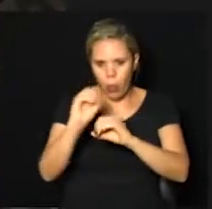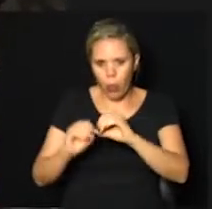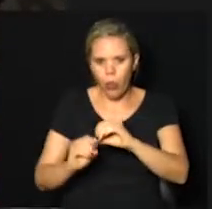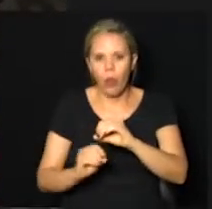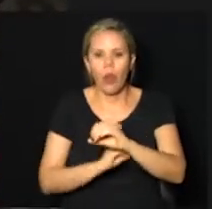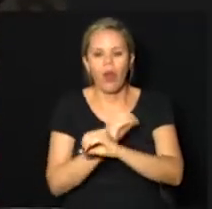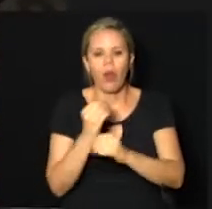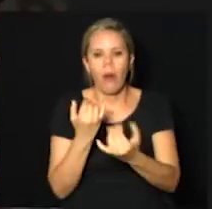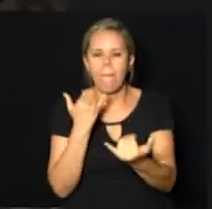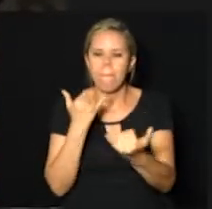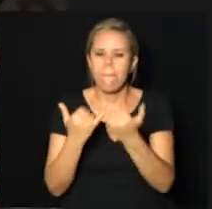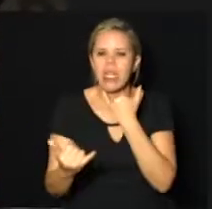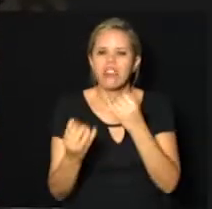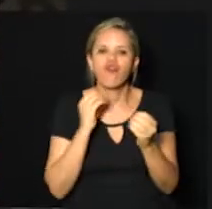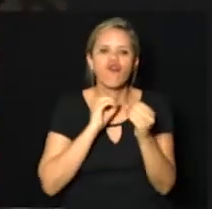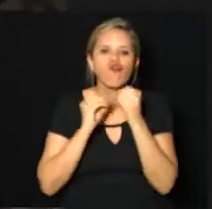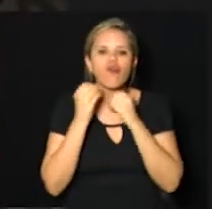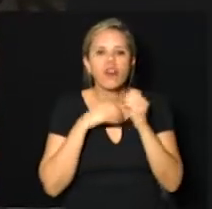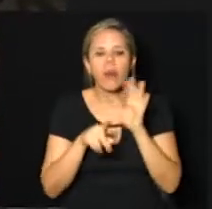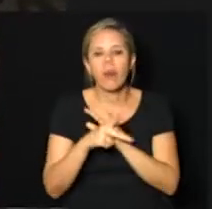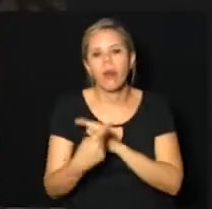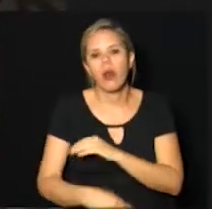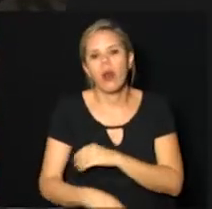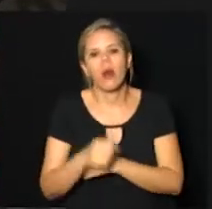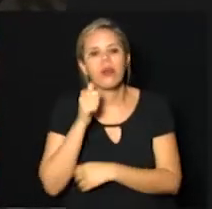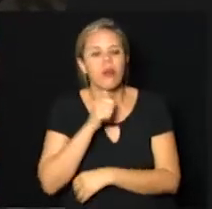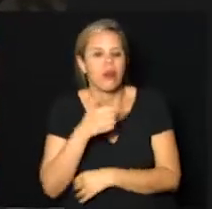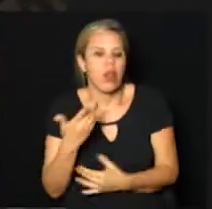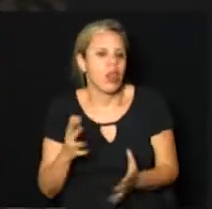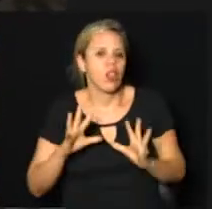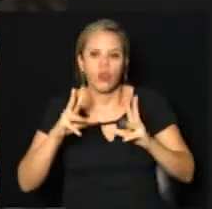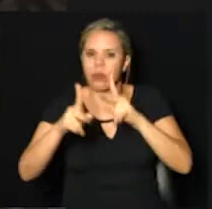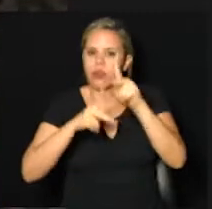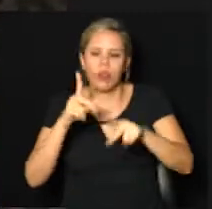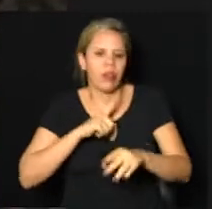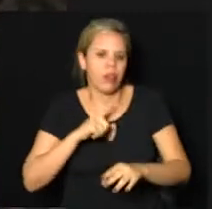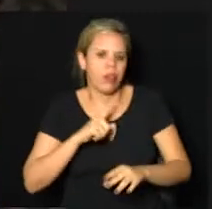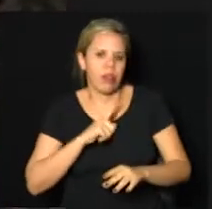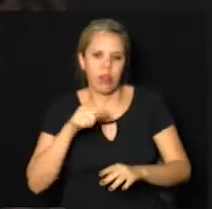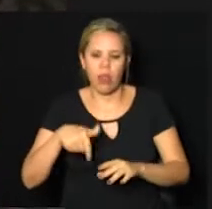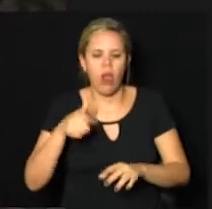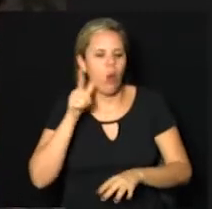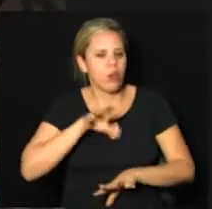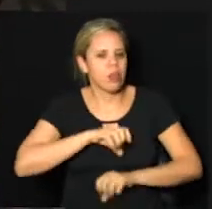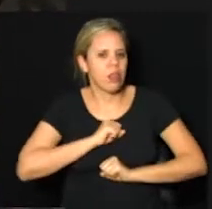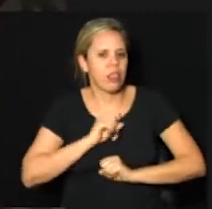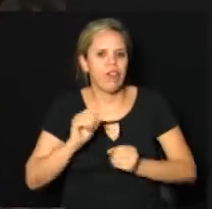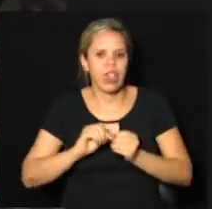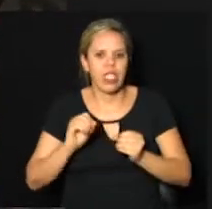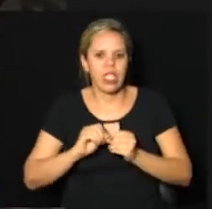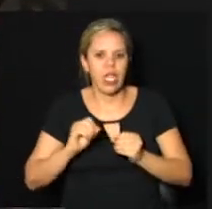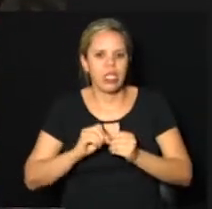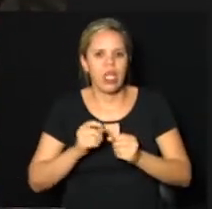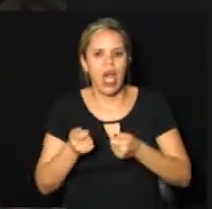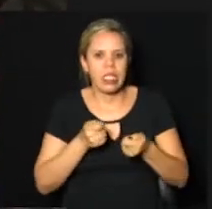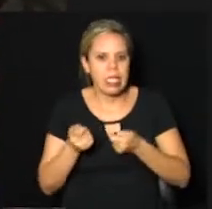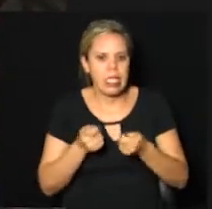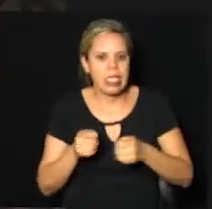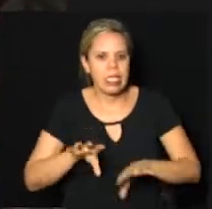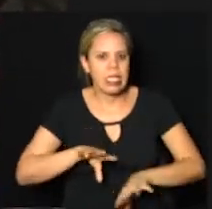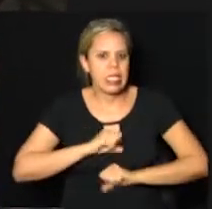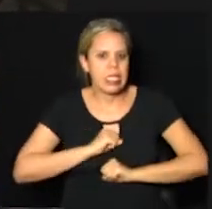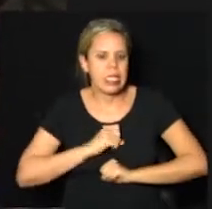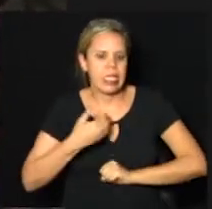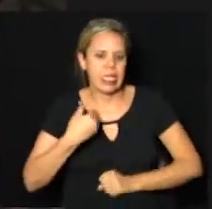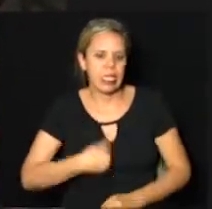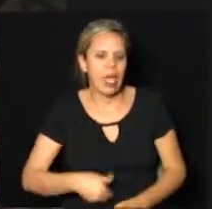nosso estrogênio, né? Só que nem todo mundo tem essa enzima, nem todo mundo consegue fazer esse metabolismo. Então,